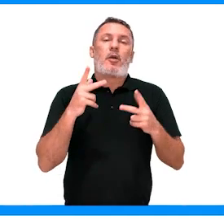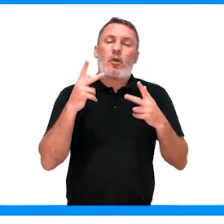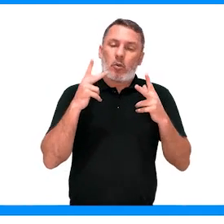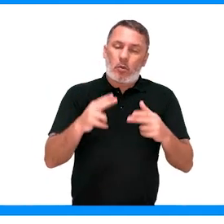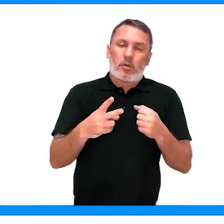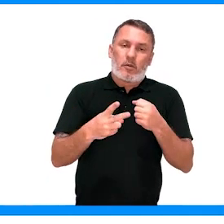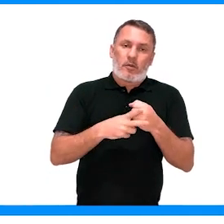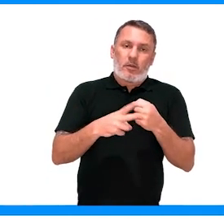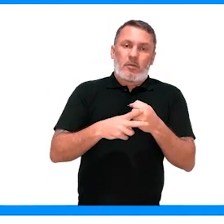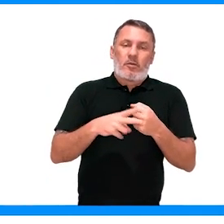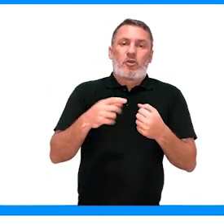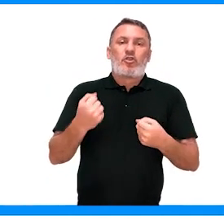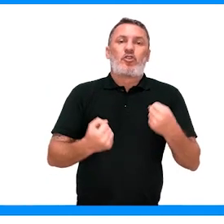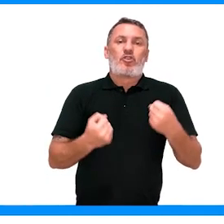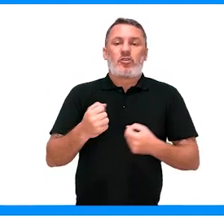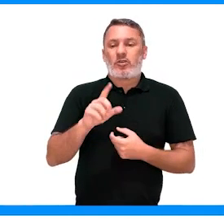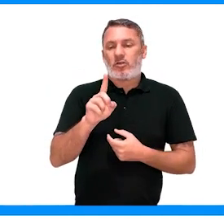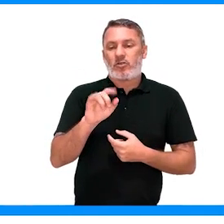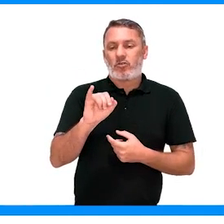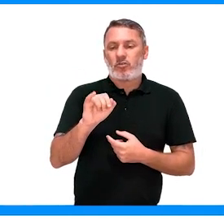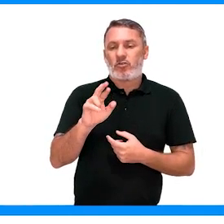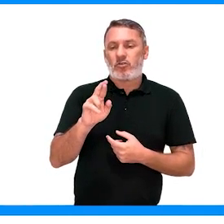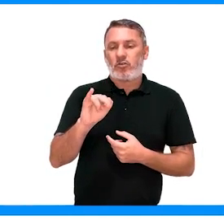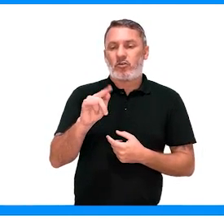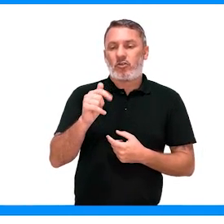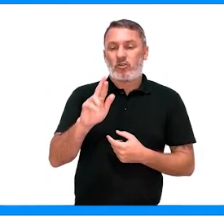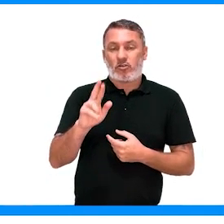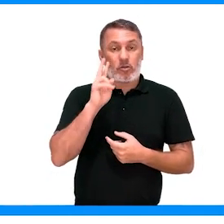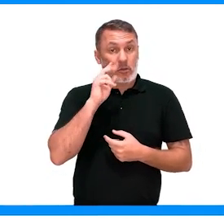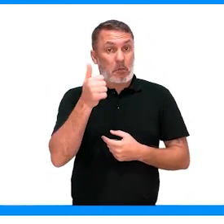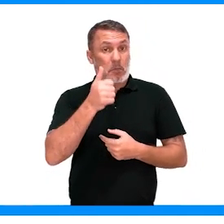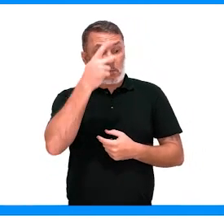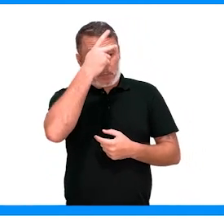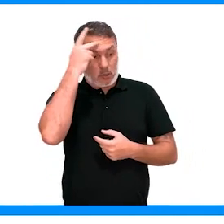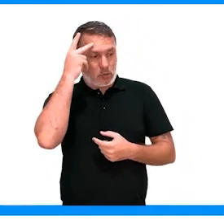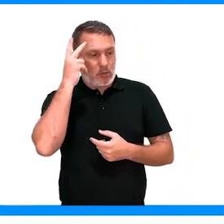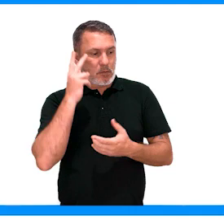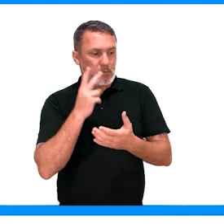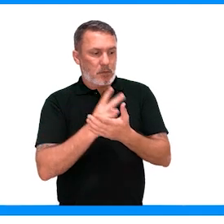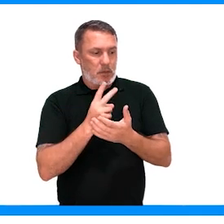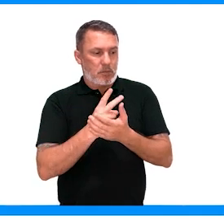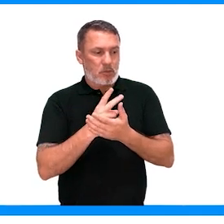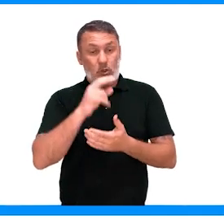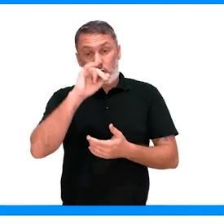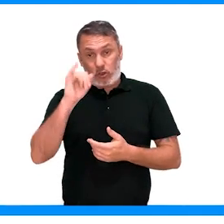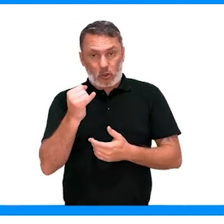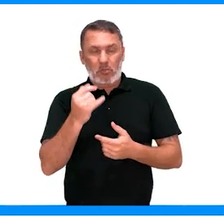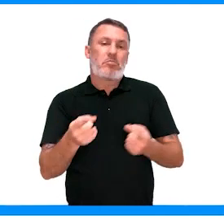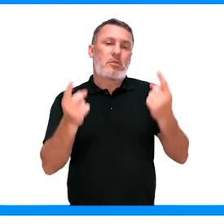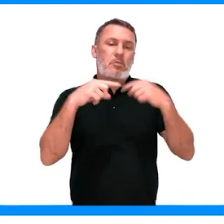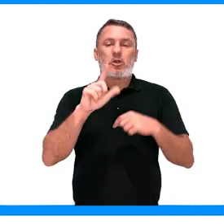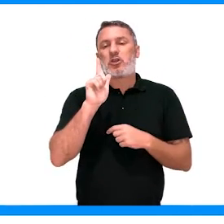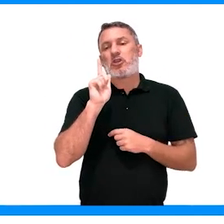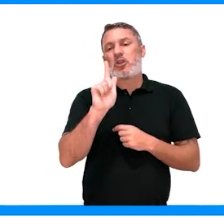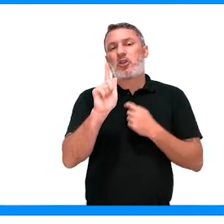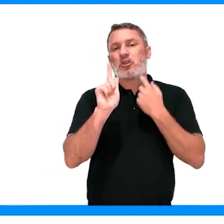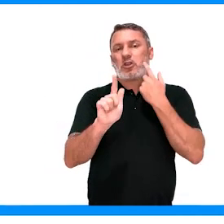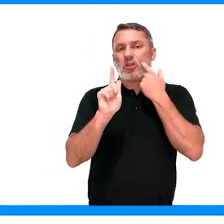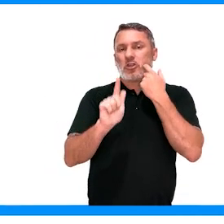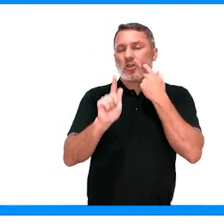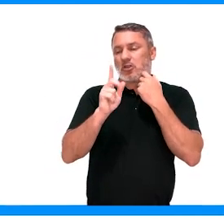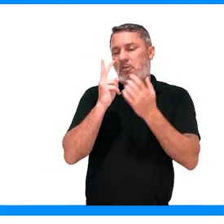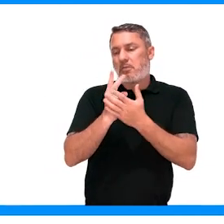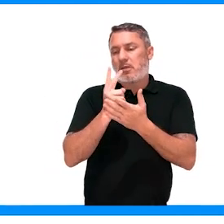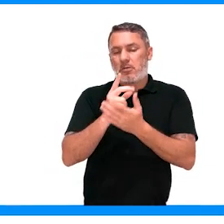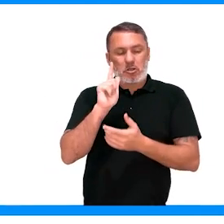Vai acontecer a mesma coisa no verbo dirigir. Vai passar para o J na primeira pessoa para manter o mesmo sonzinho. Eu